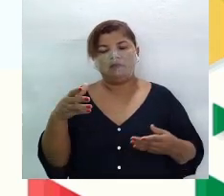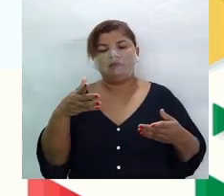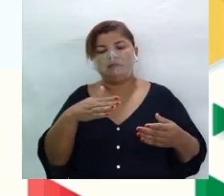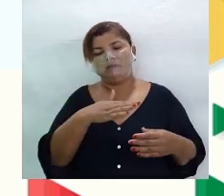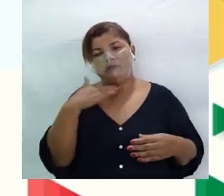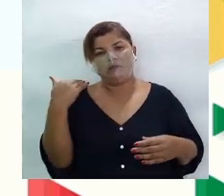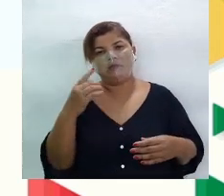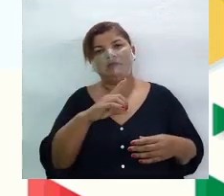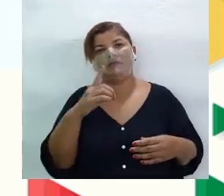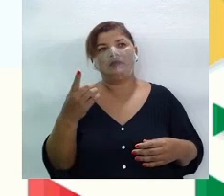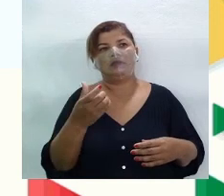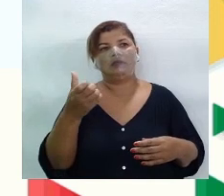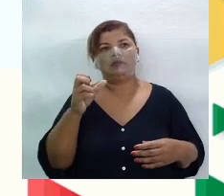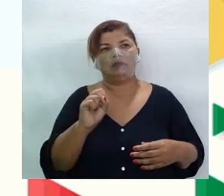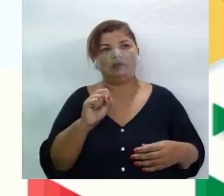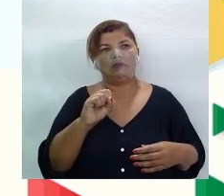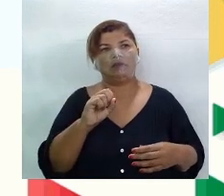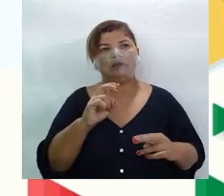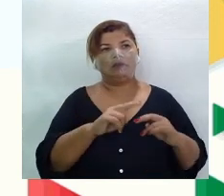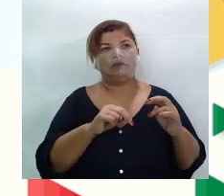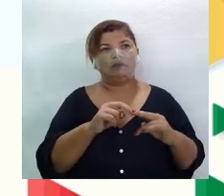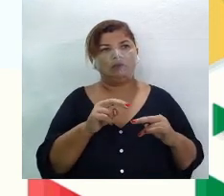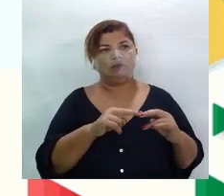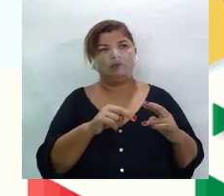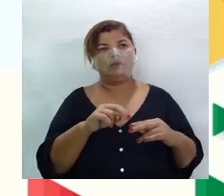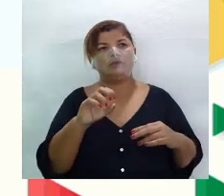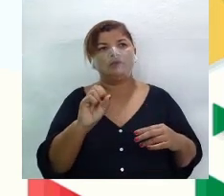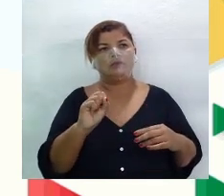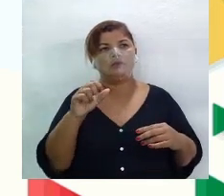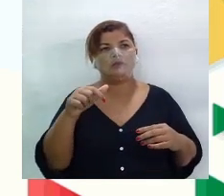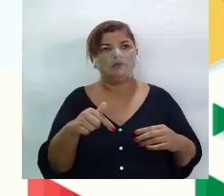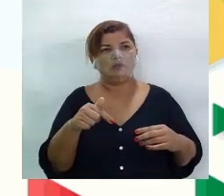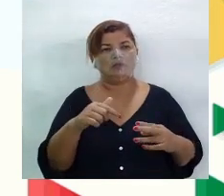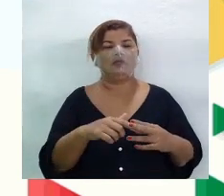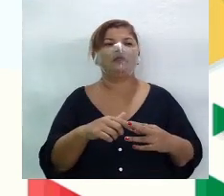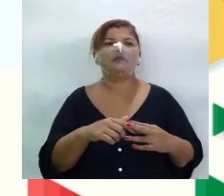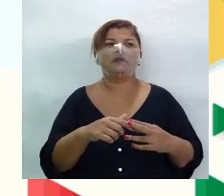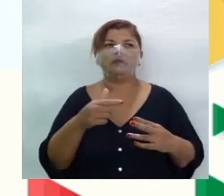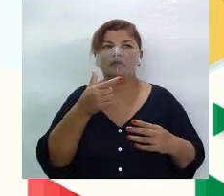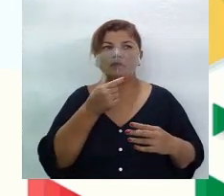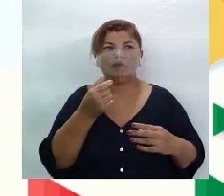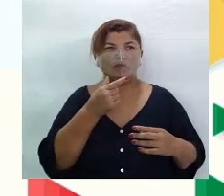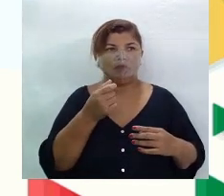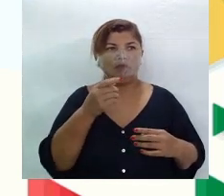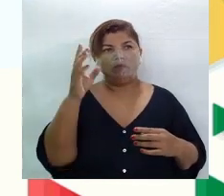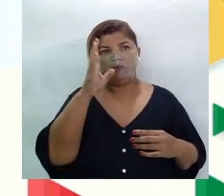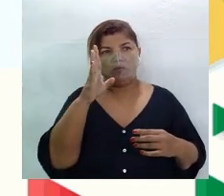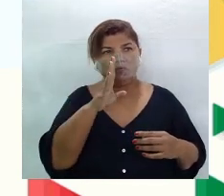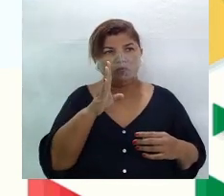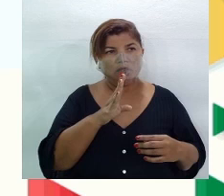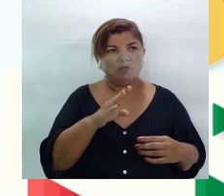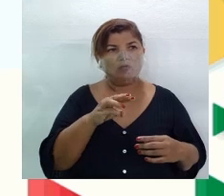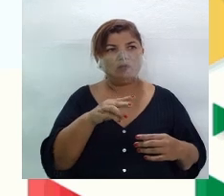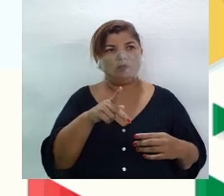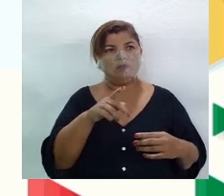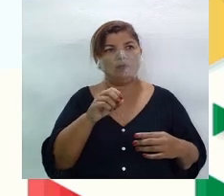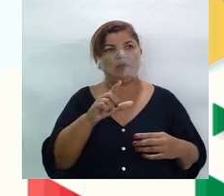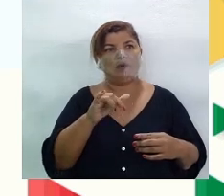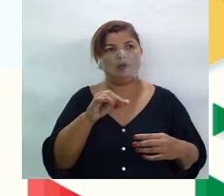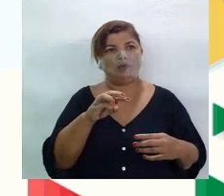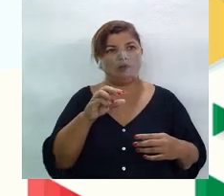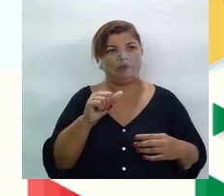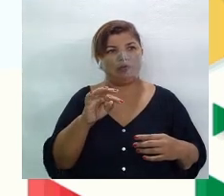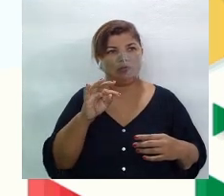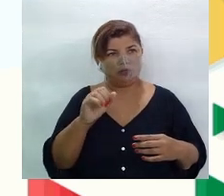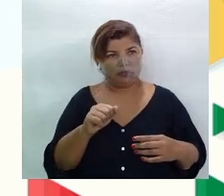no dia 18 de julho de 1987. Foi um polímata brasileiro. Como escritor, dedicou-se à ensaística da interpretação